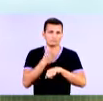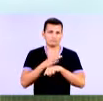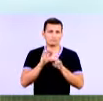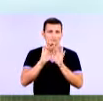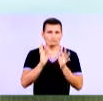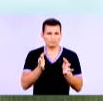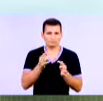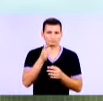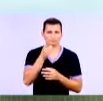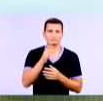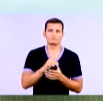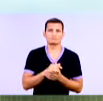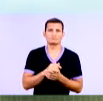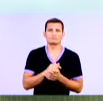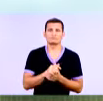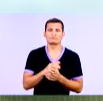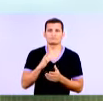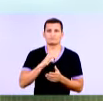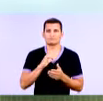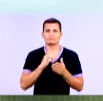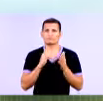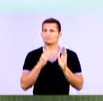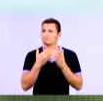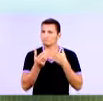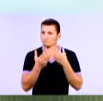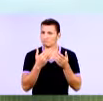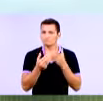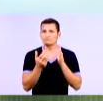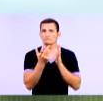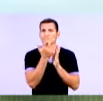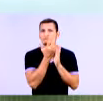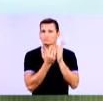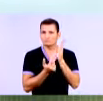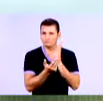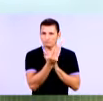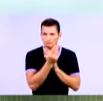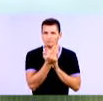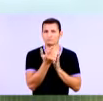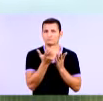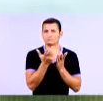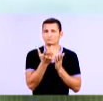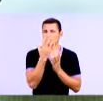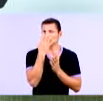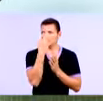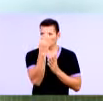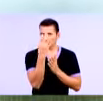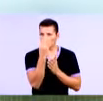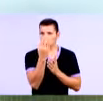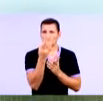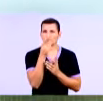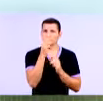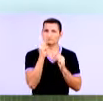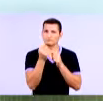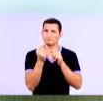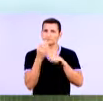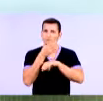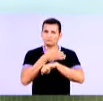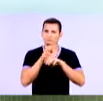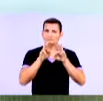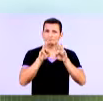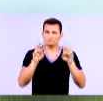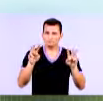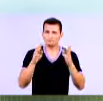você vai obter uma imagem, e aí tem várias formas de você obter imagem, né? Você pode entrar num site